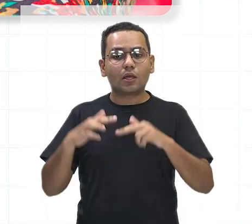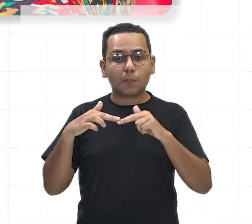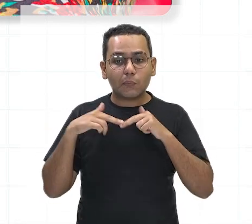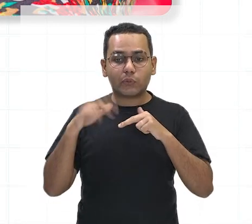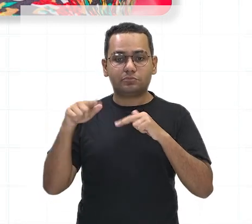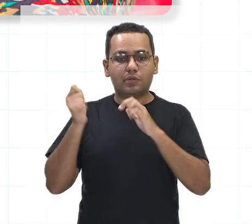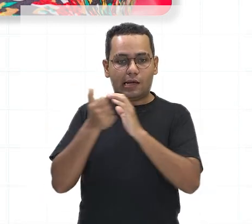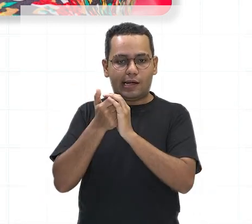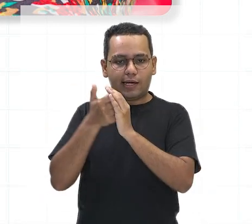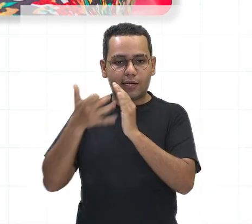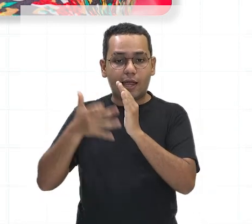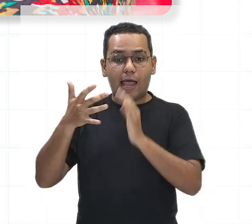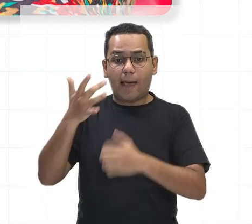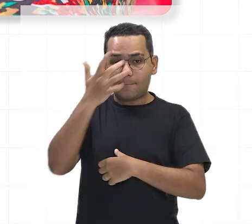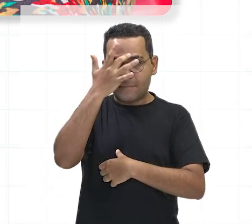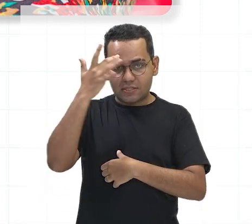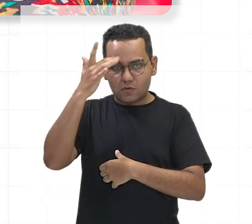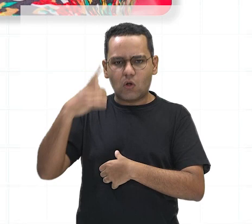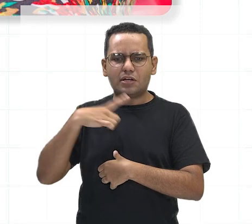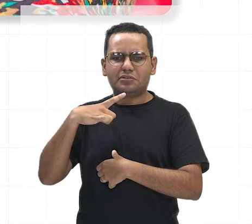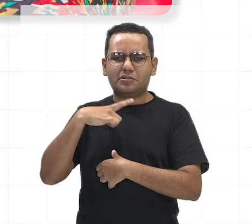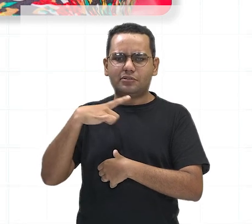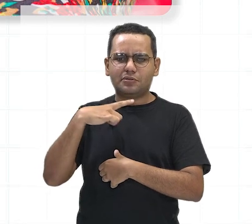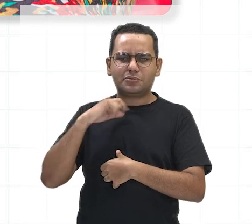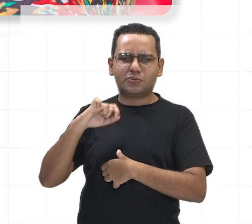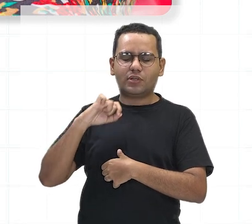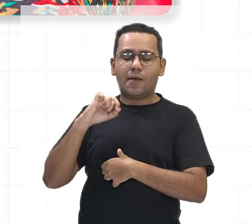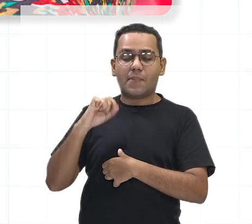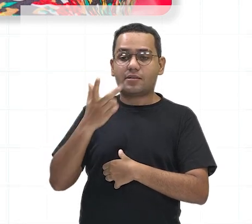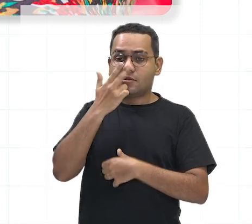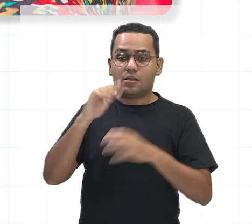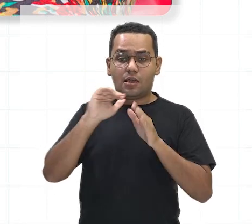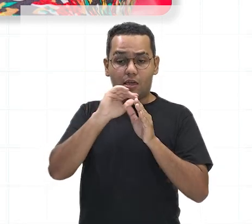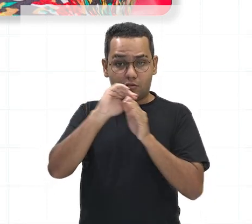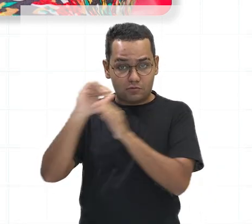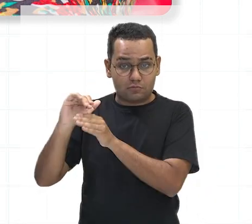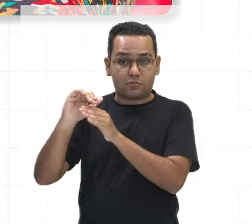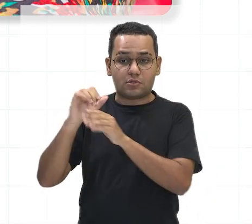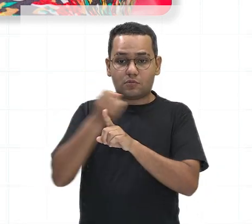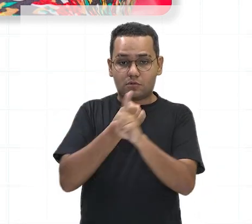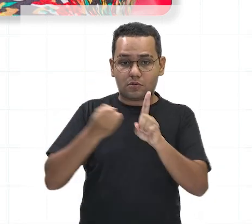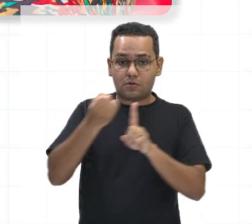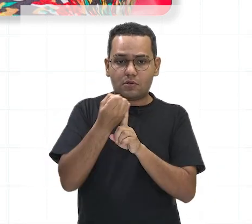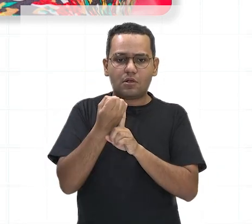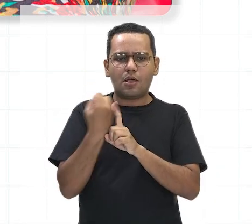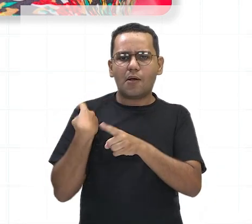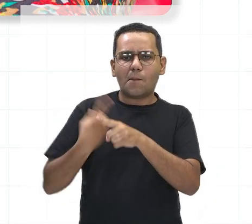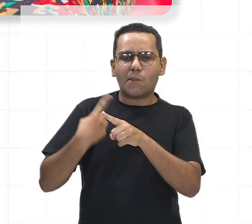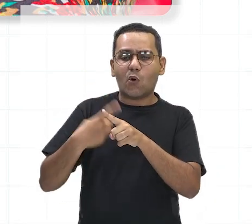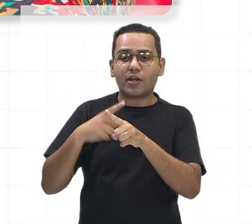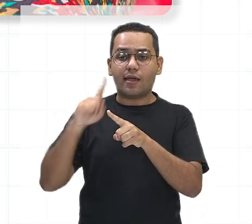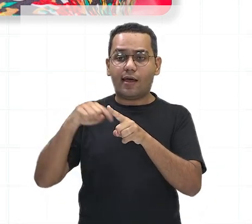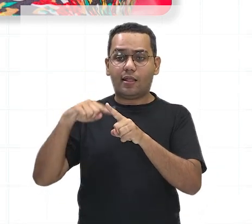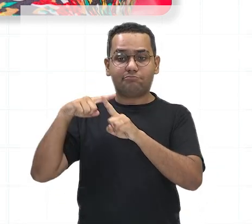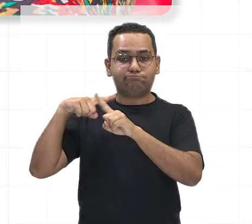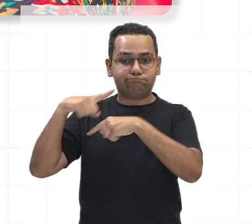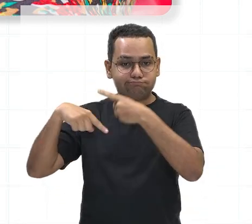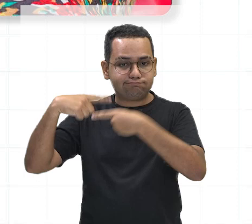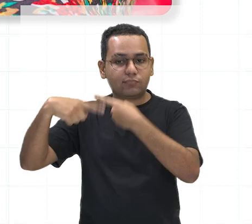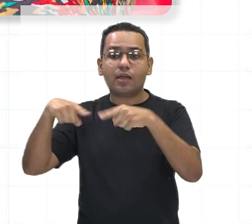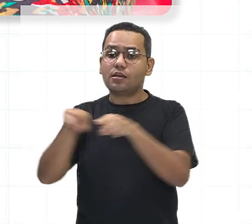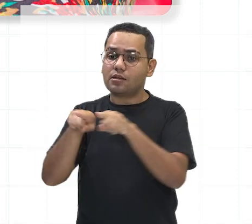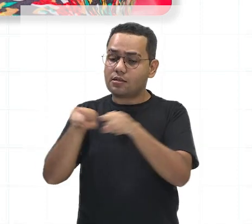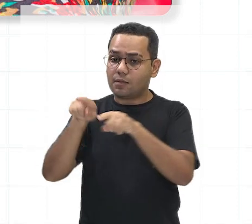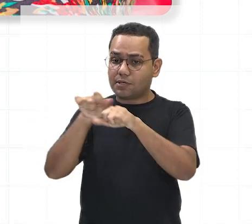diagnóstico fazia com que os pacientes fossem vítimas de preconceito, já que ela é crônica e transmissível para outros